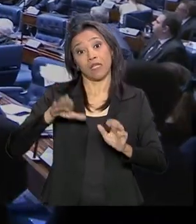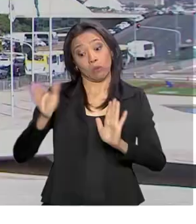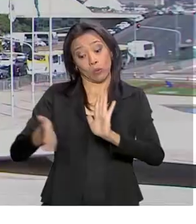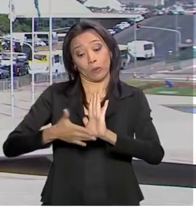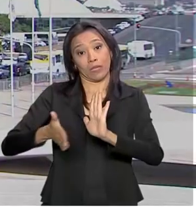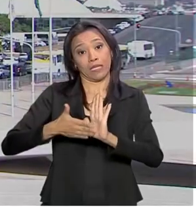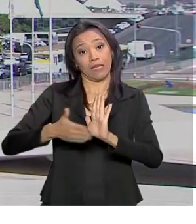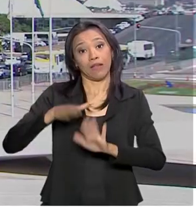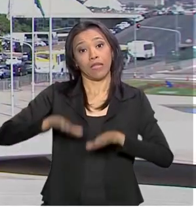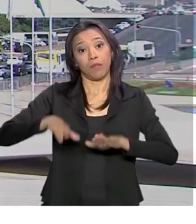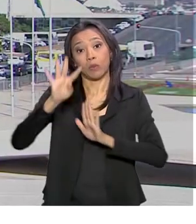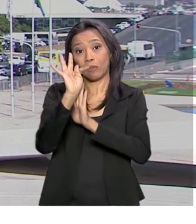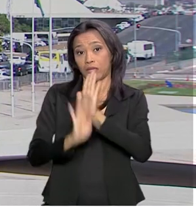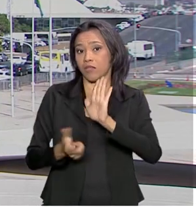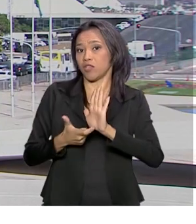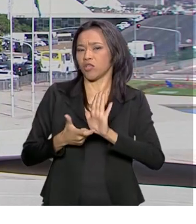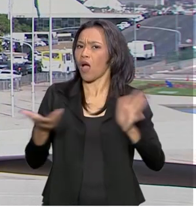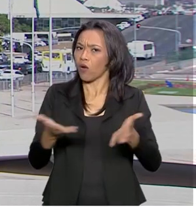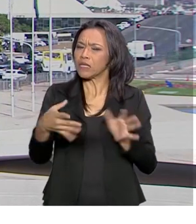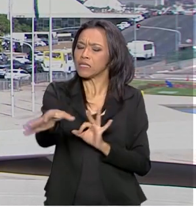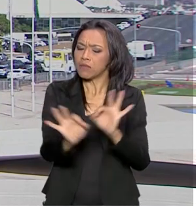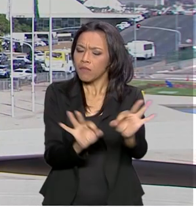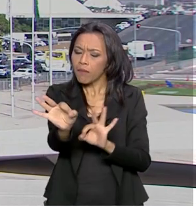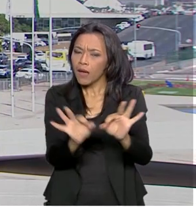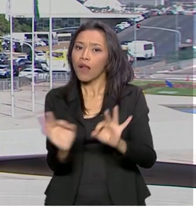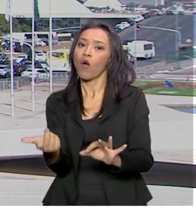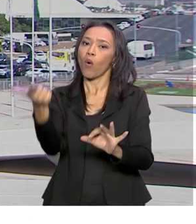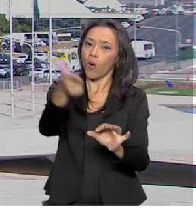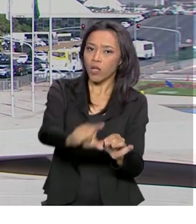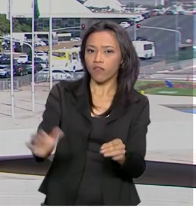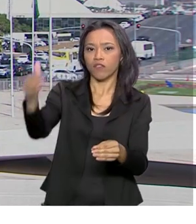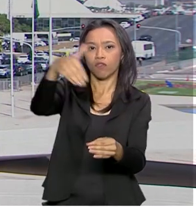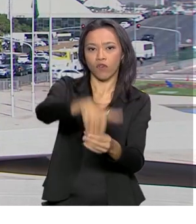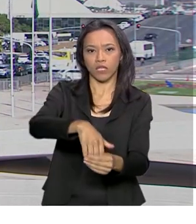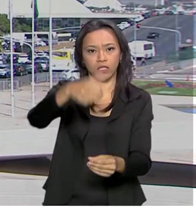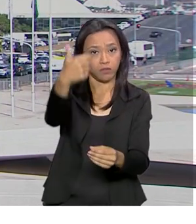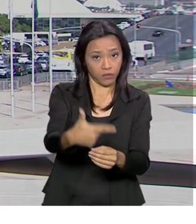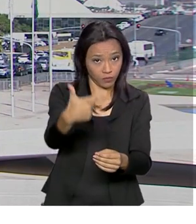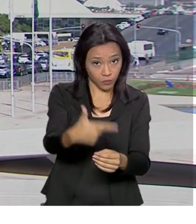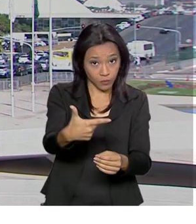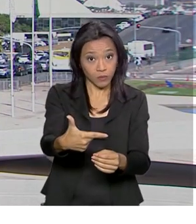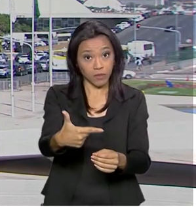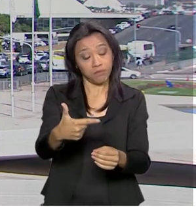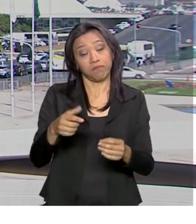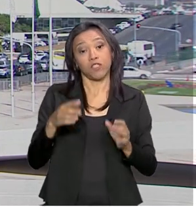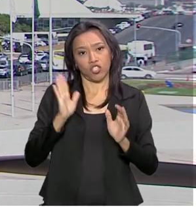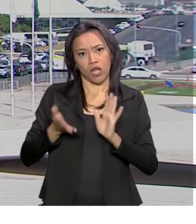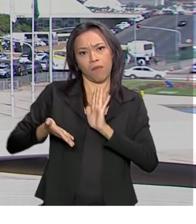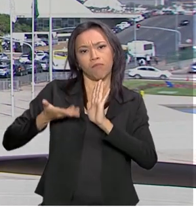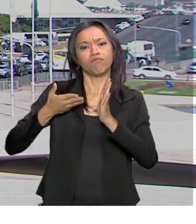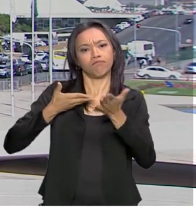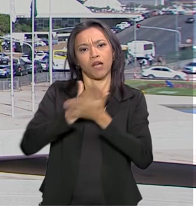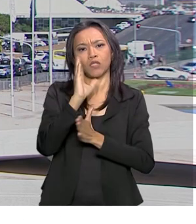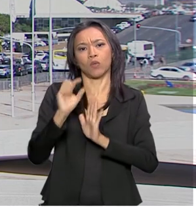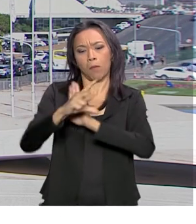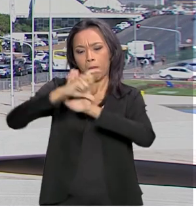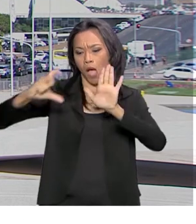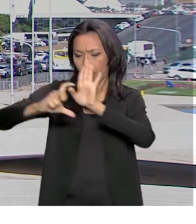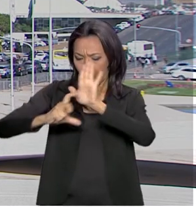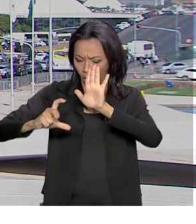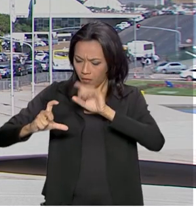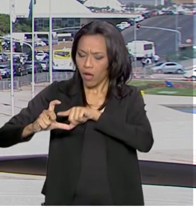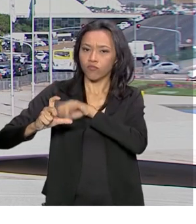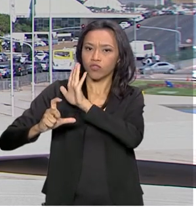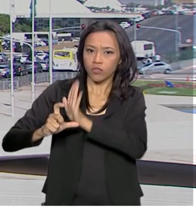agora os senadores se preparam para a votação em segundo turno é claro após a aprovação desses detalhes é a prestação desses destaques